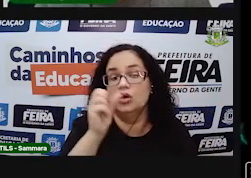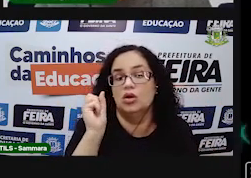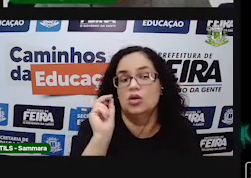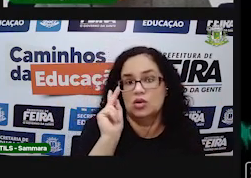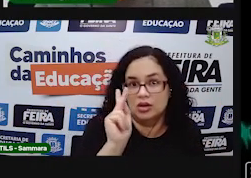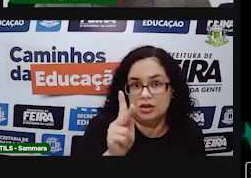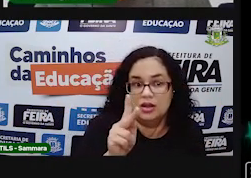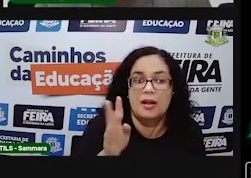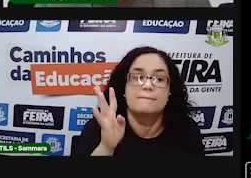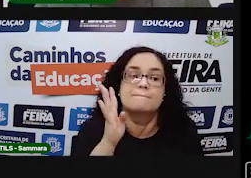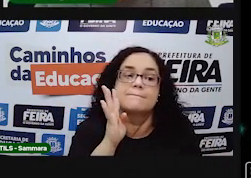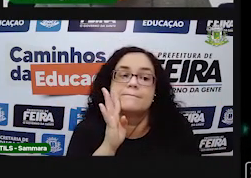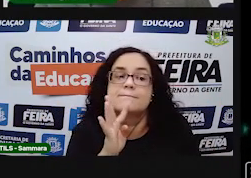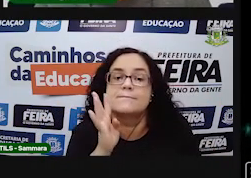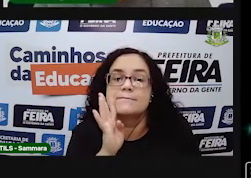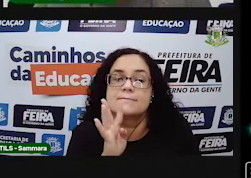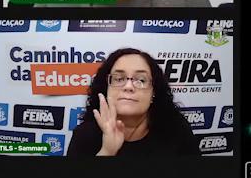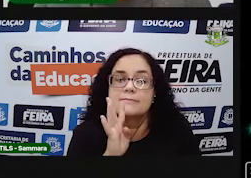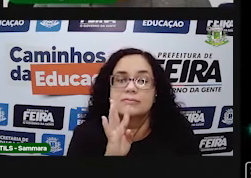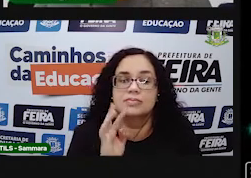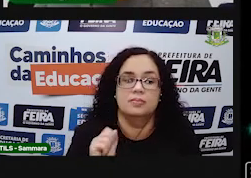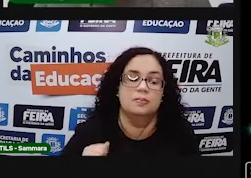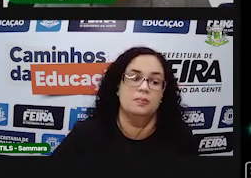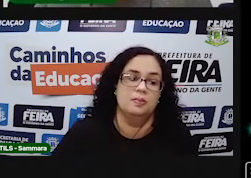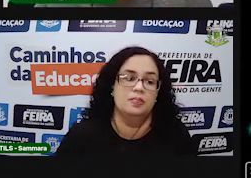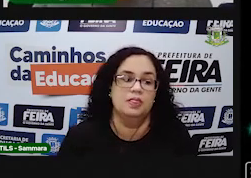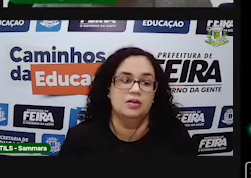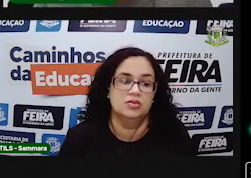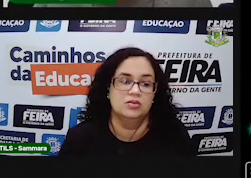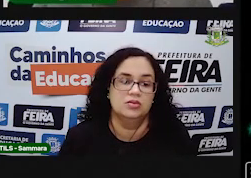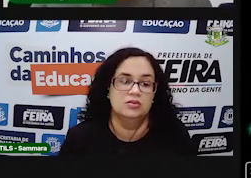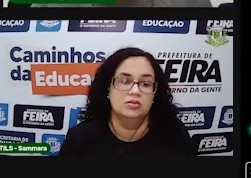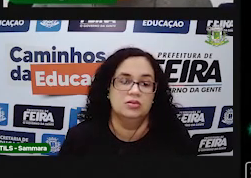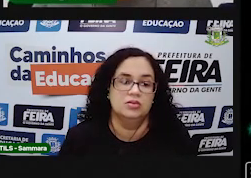embaixo. Bom? Beleza?